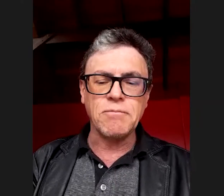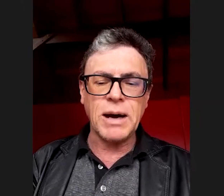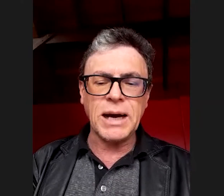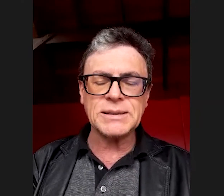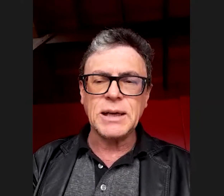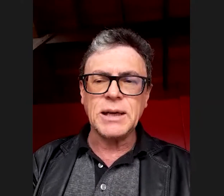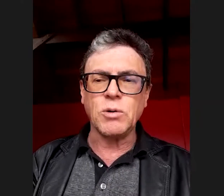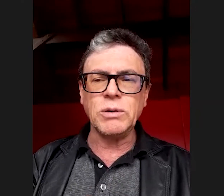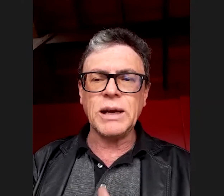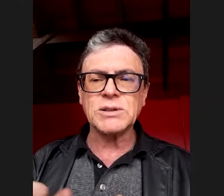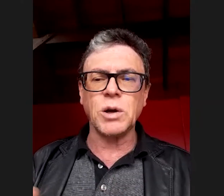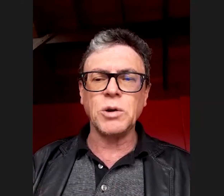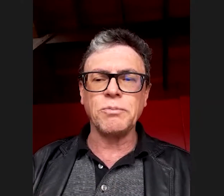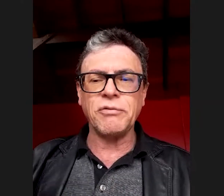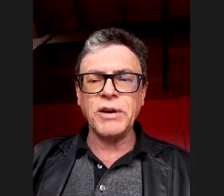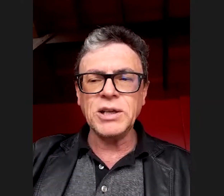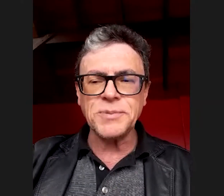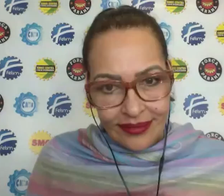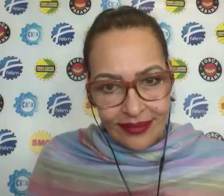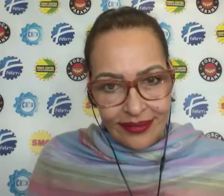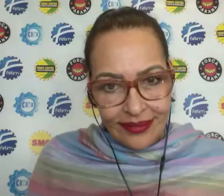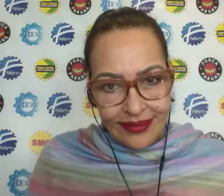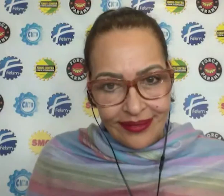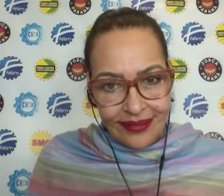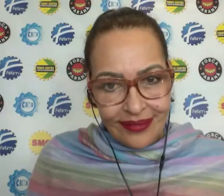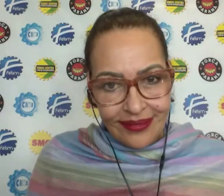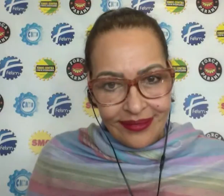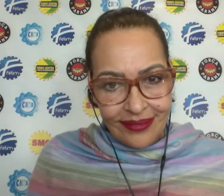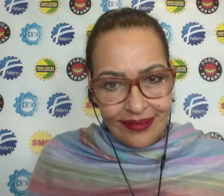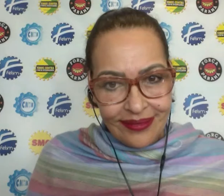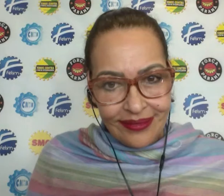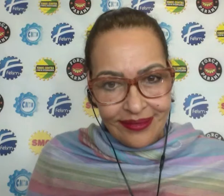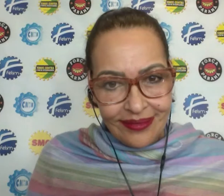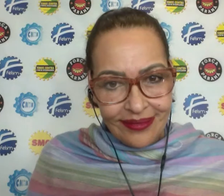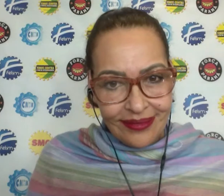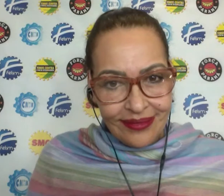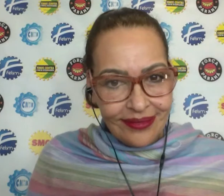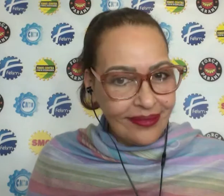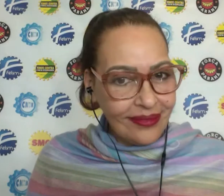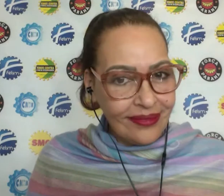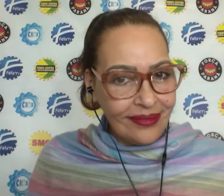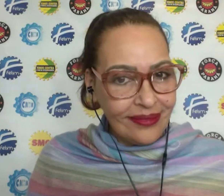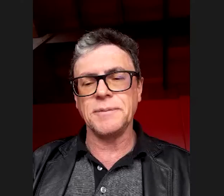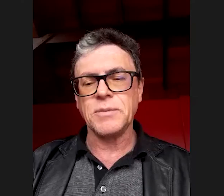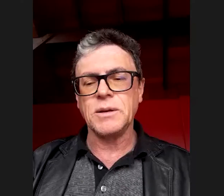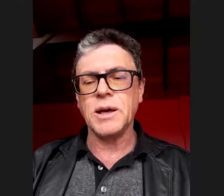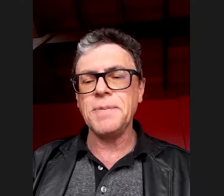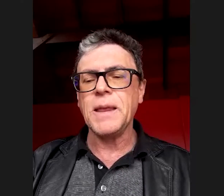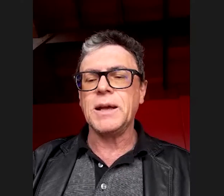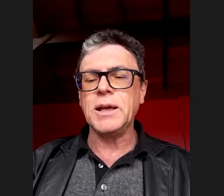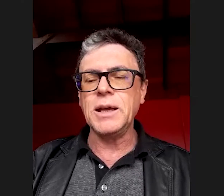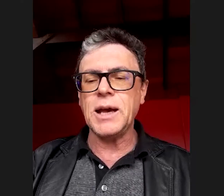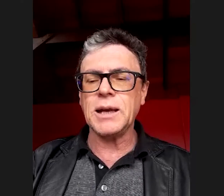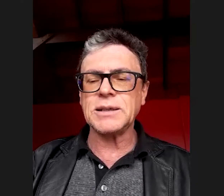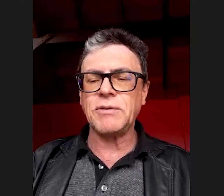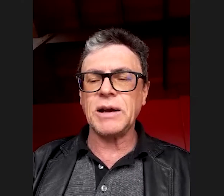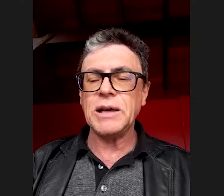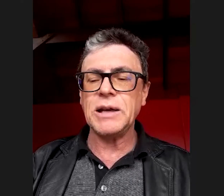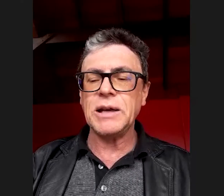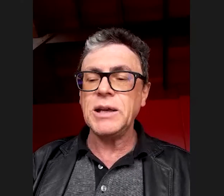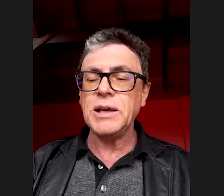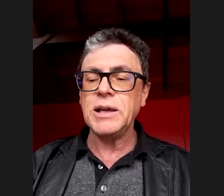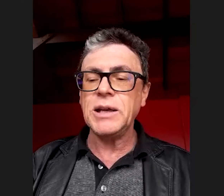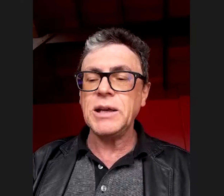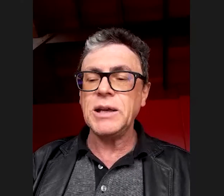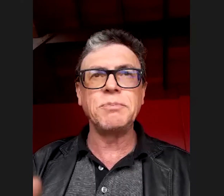empregos, mas quando elas olham para frente, elas olham com um cenário muito pessimista ainda, né? E elas